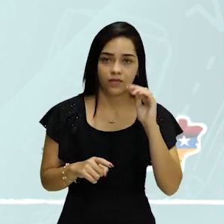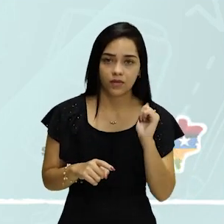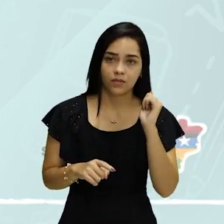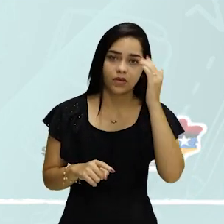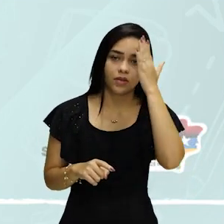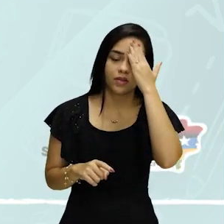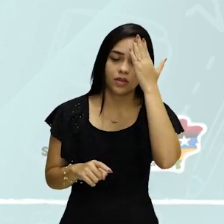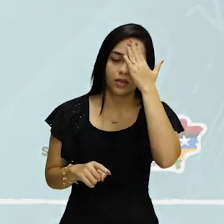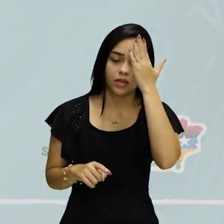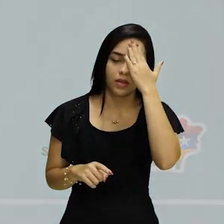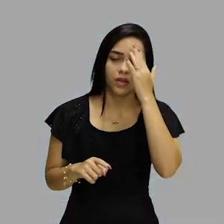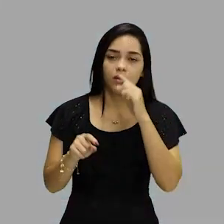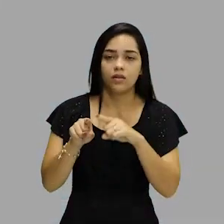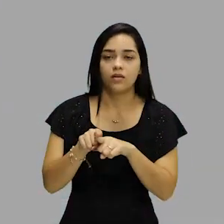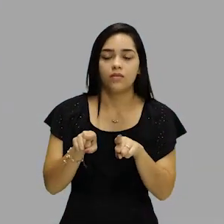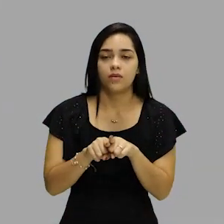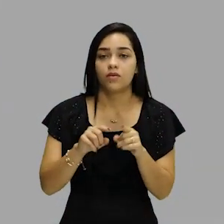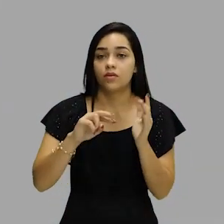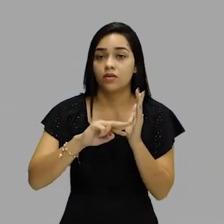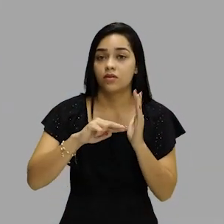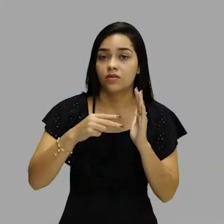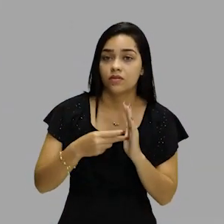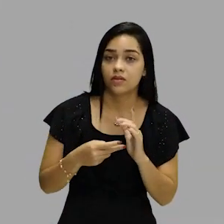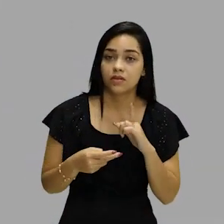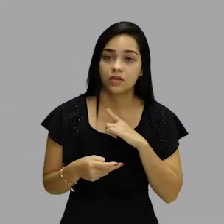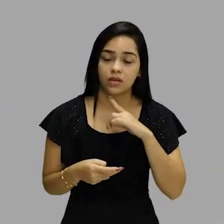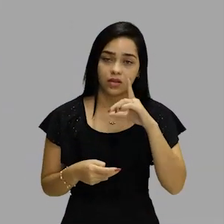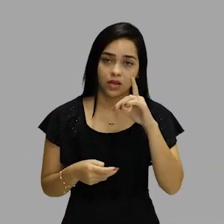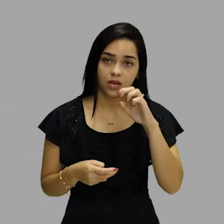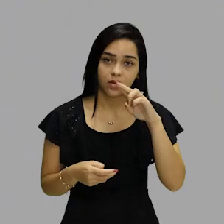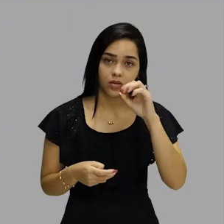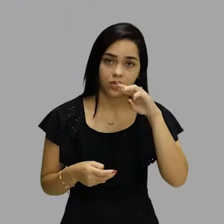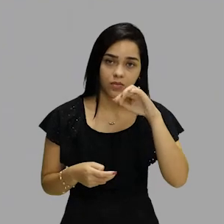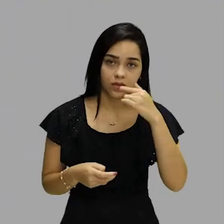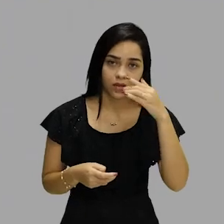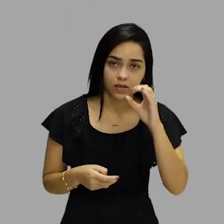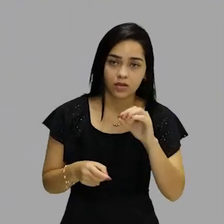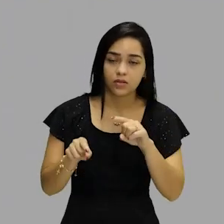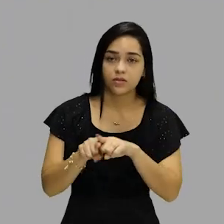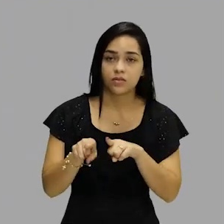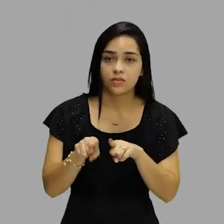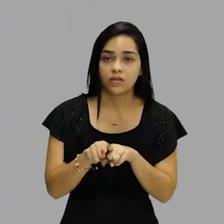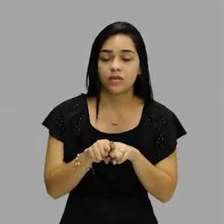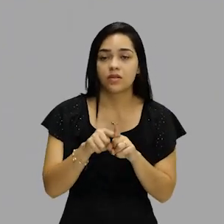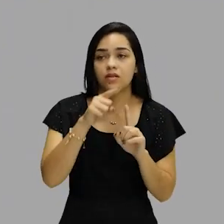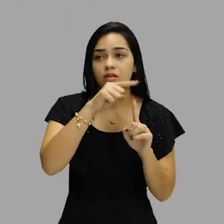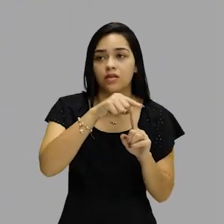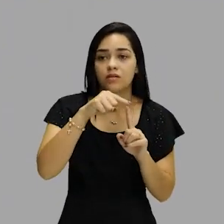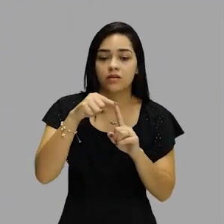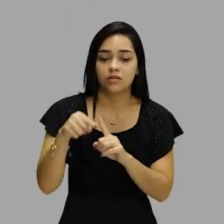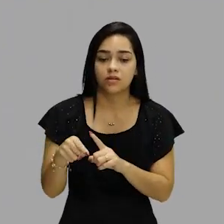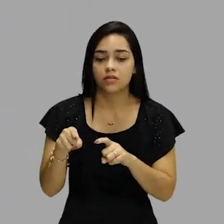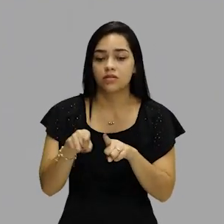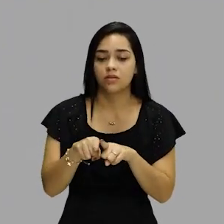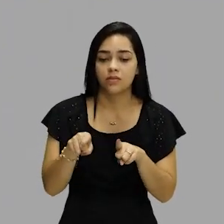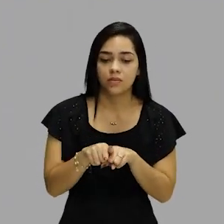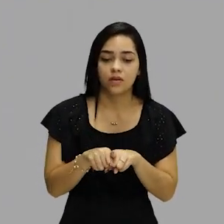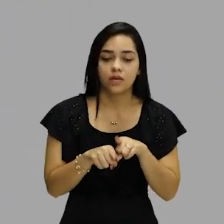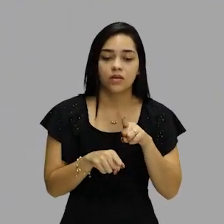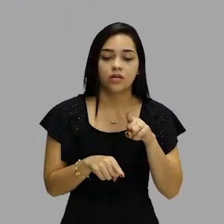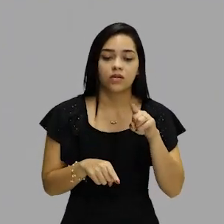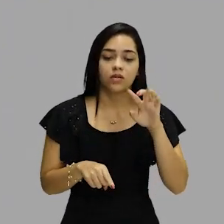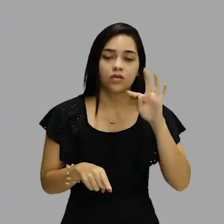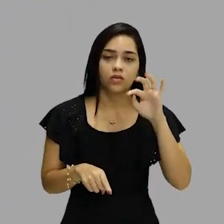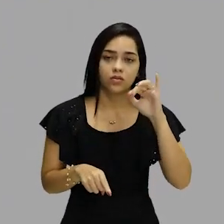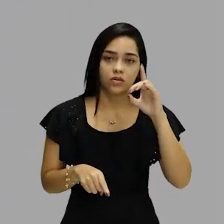qual é o que significa essa denominação. Vamos falar das classificações dos tecidos